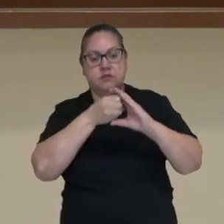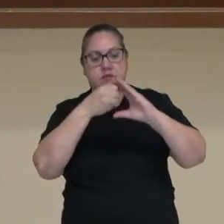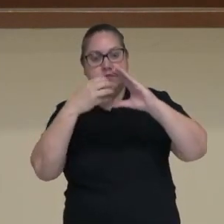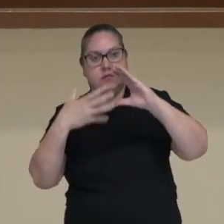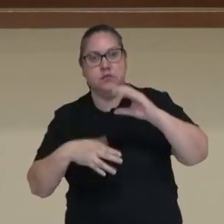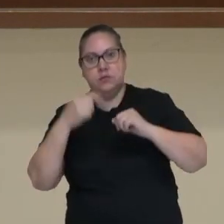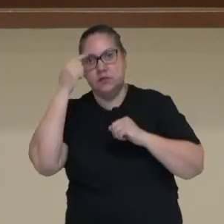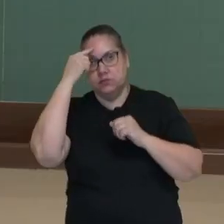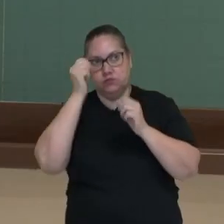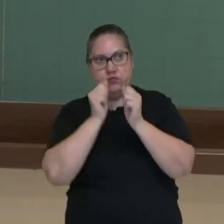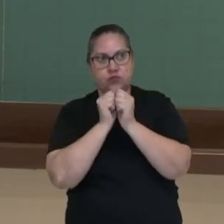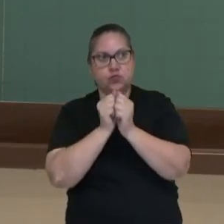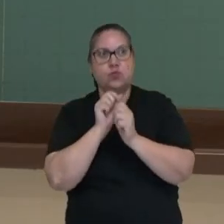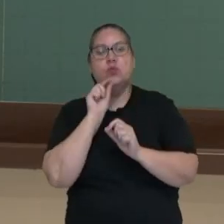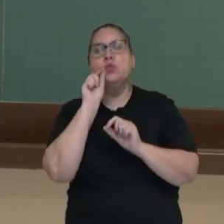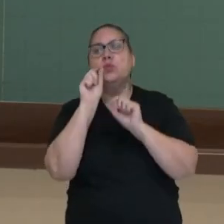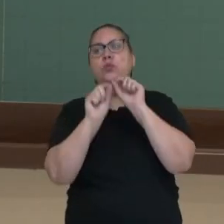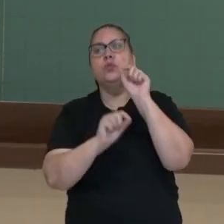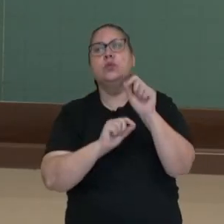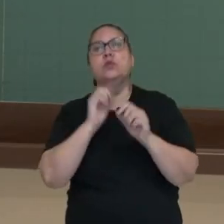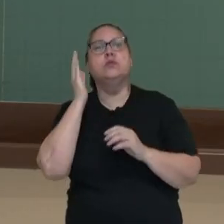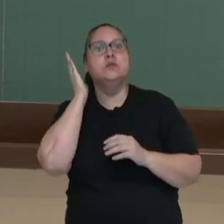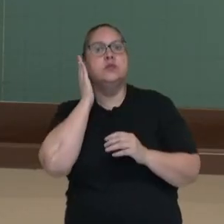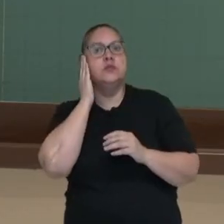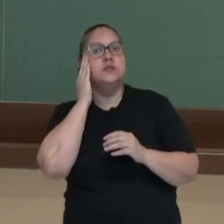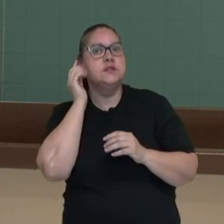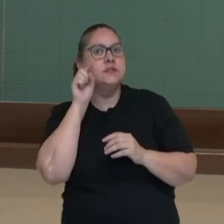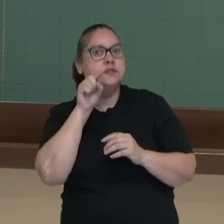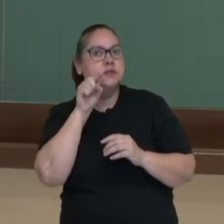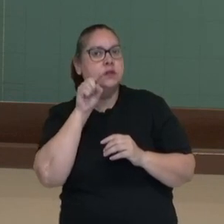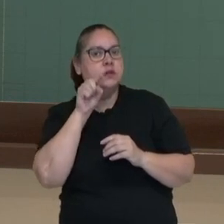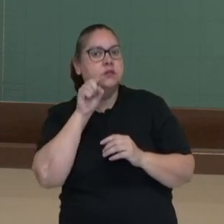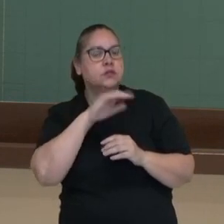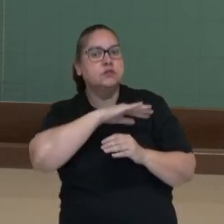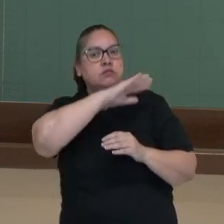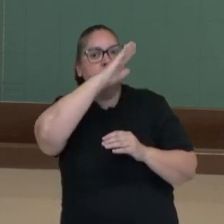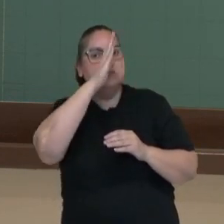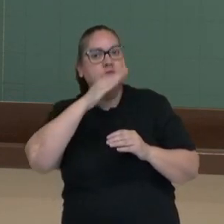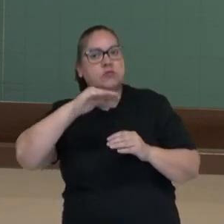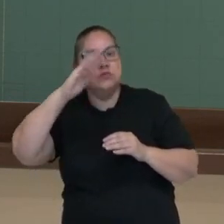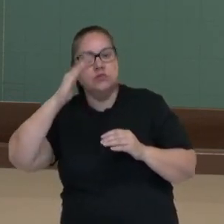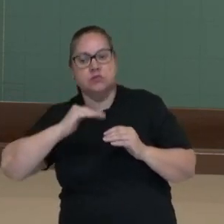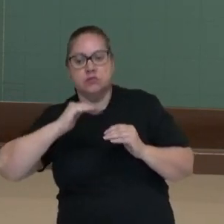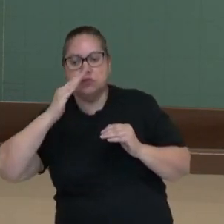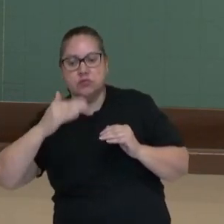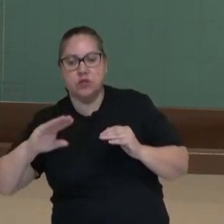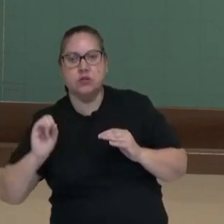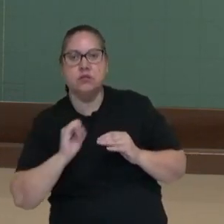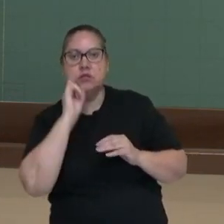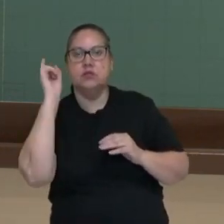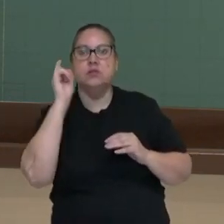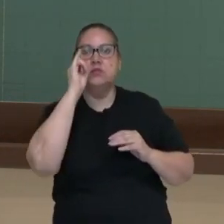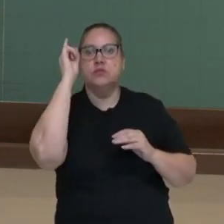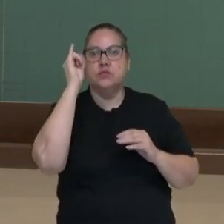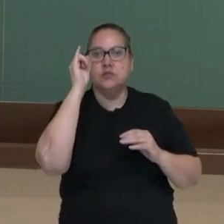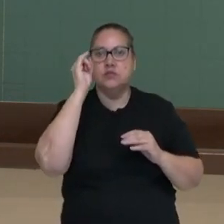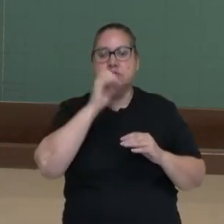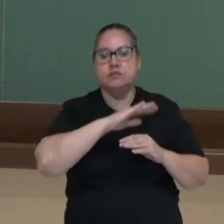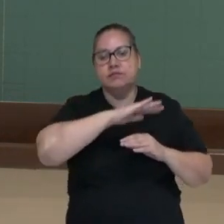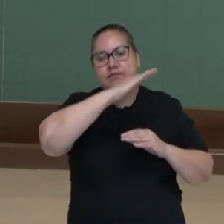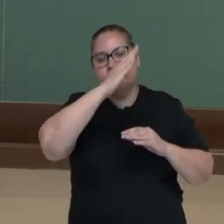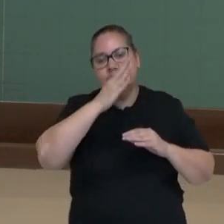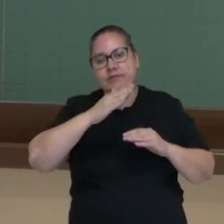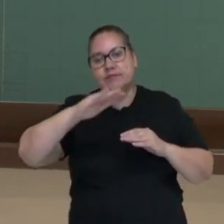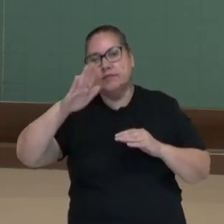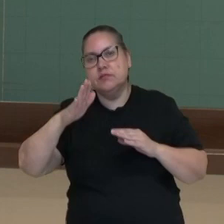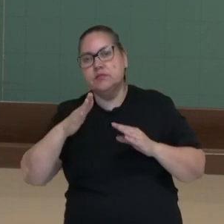pensamos juntos. O que você sabe sobre o relevo brasileiro? E qual a importância do relevo